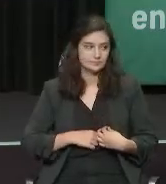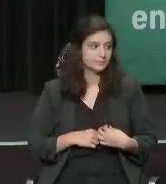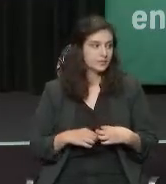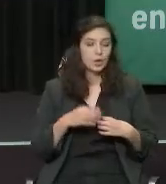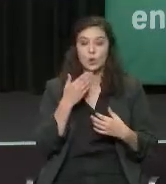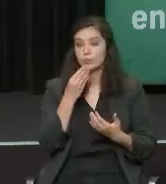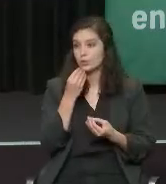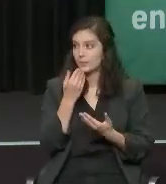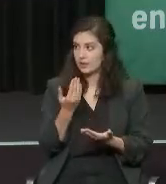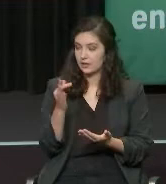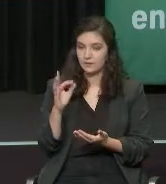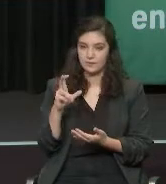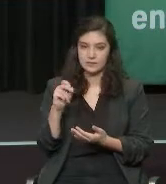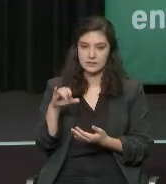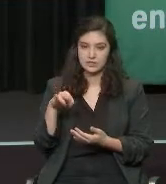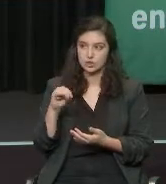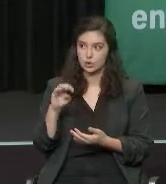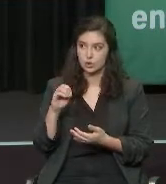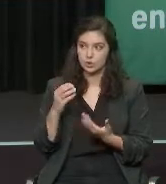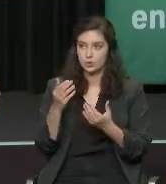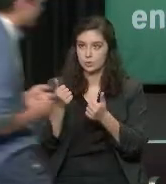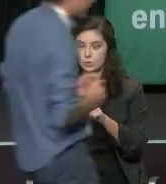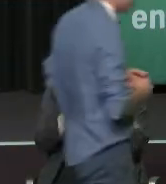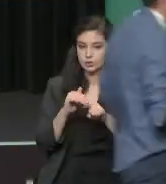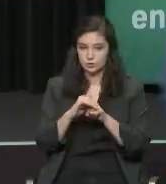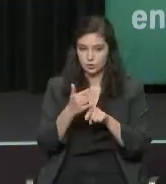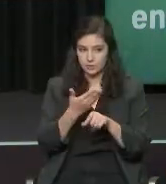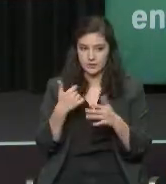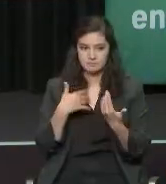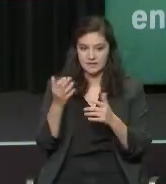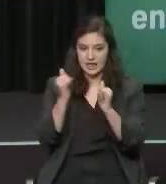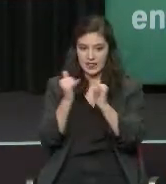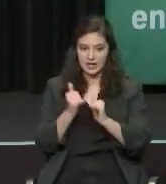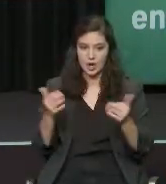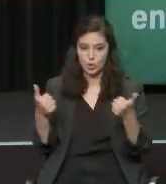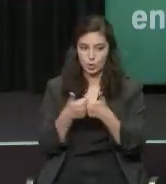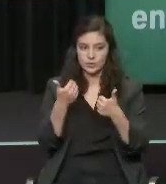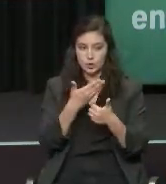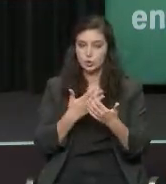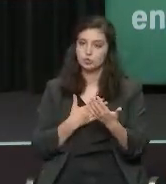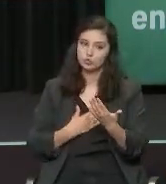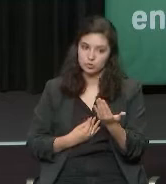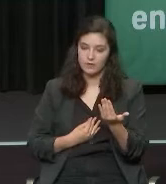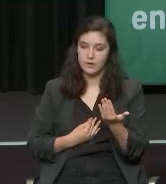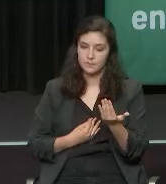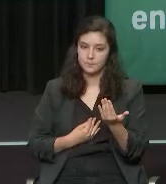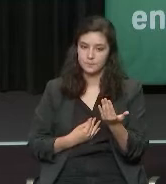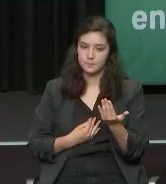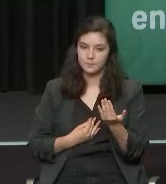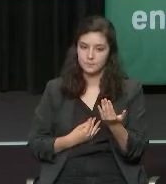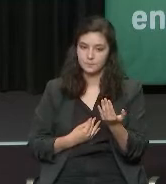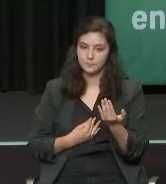Thank you very much, Francisco. Very best of luck for the Muito obrigada. Desejo-vos muita sorte no